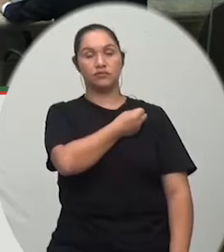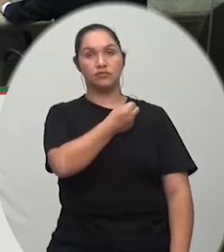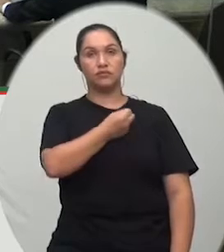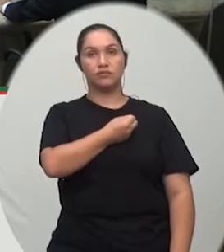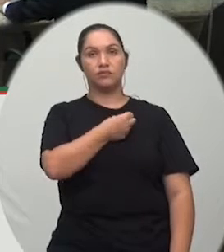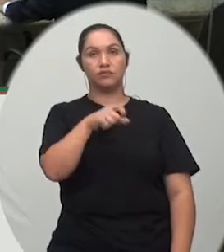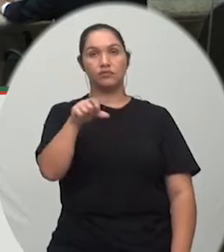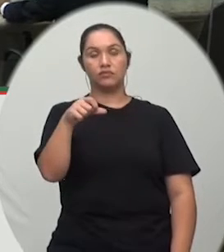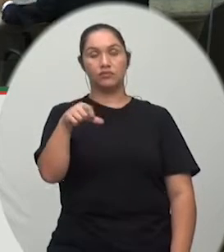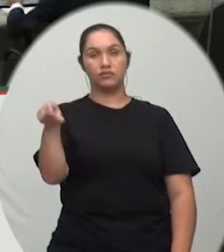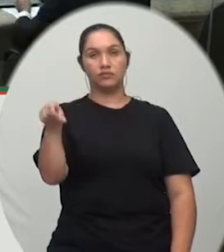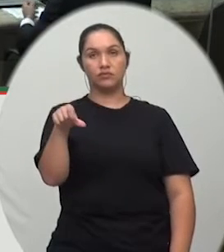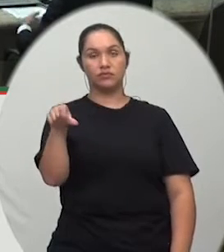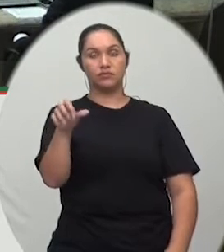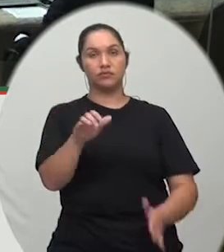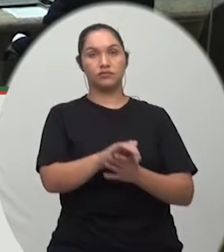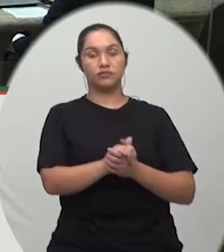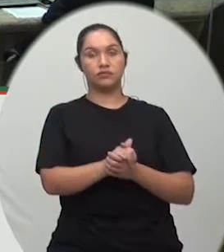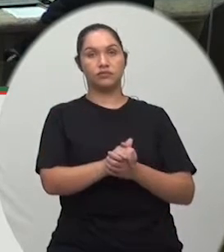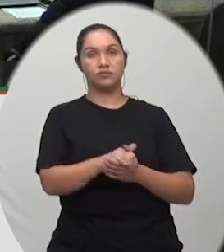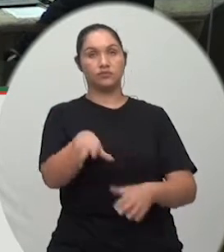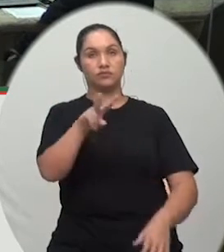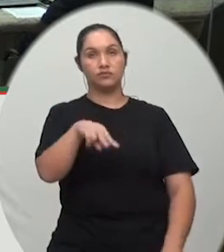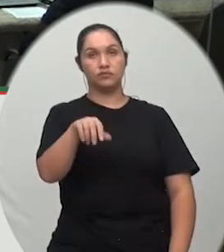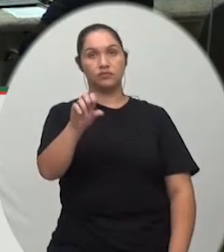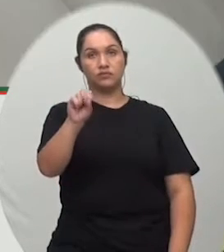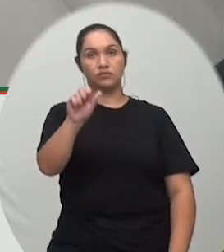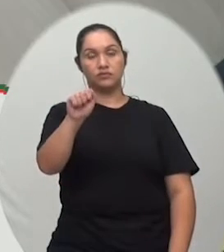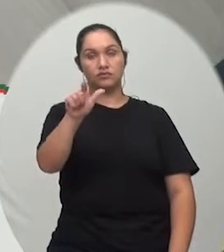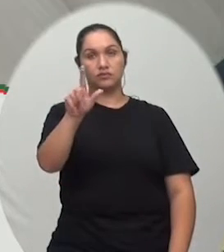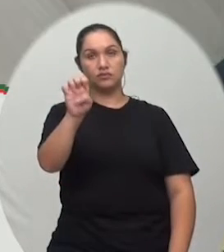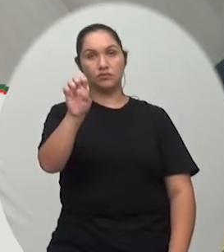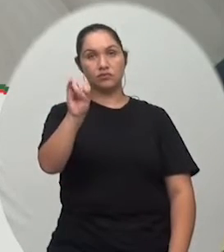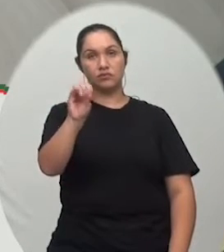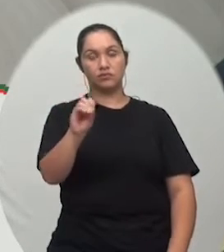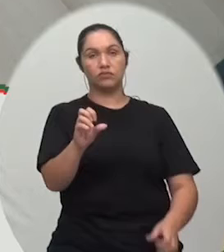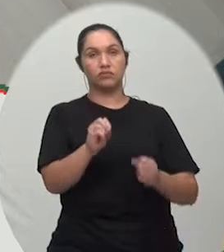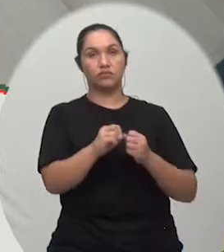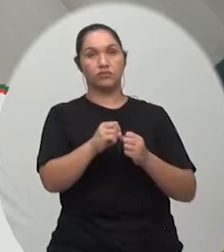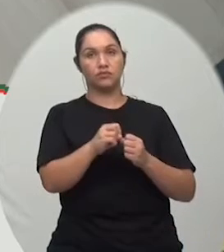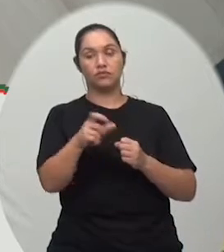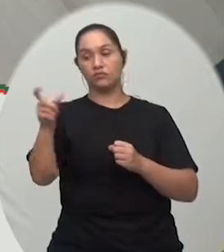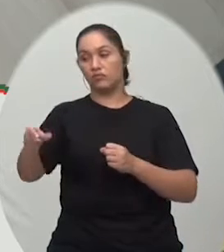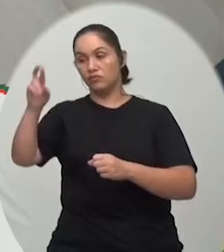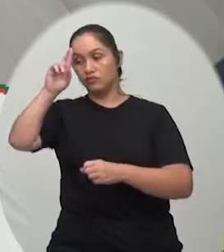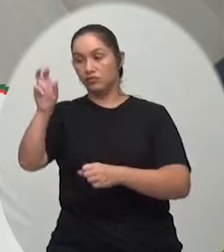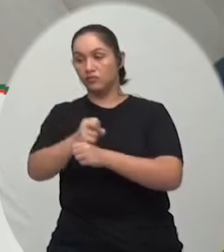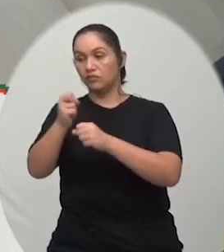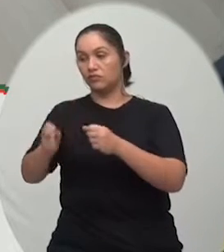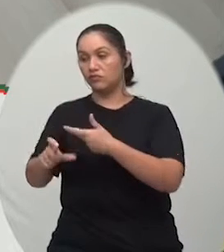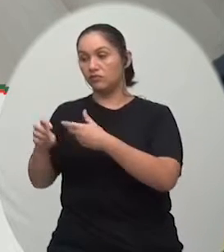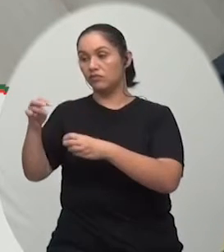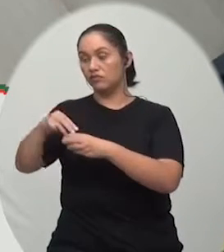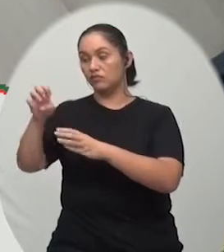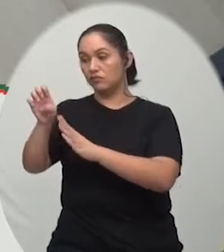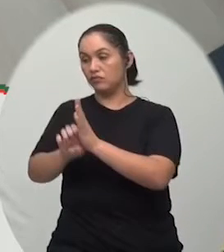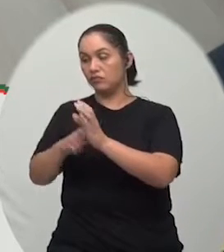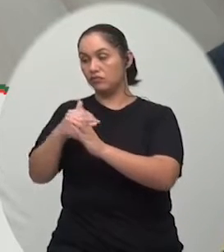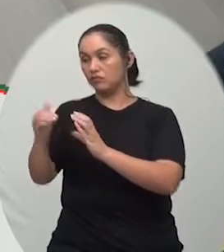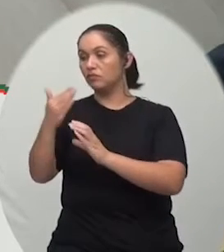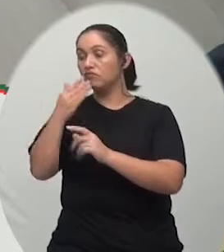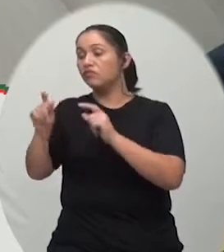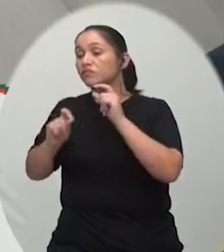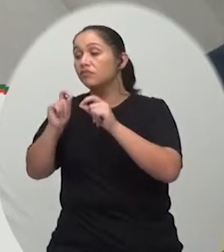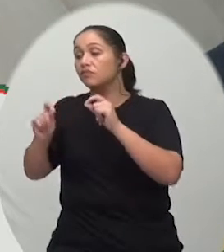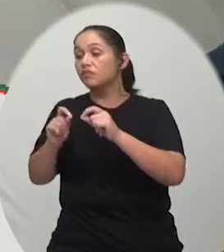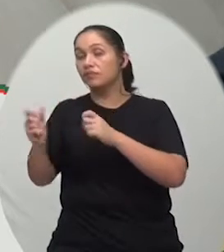Requerimento número 99/2019, autoria vereador Salésio Lima. Assunto: envio expediente ao chefe do Poder Executivo Municipal,